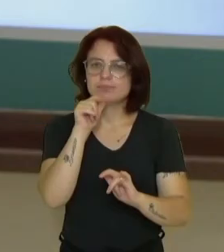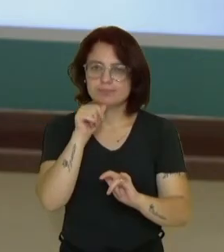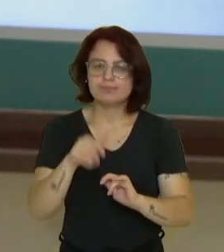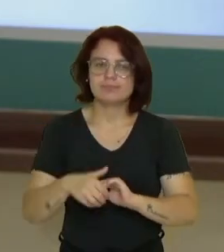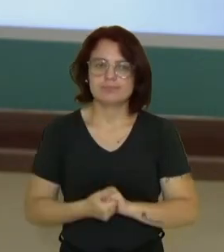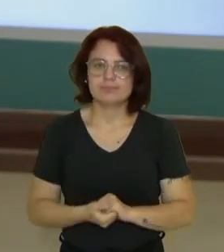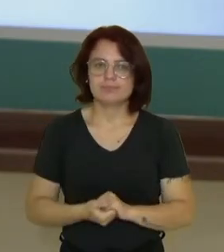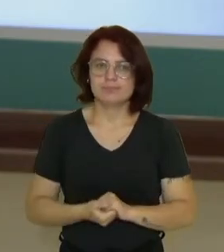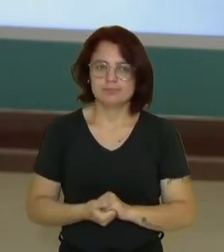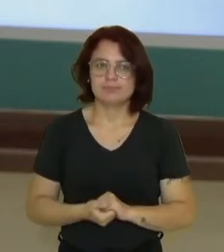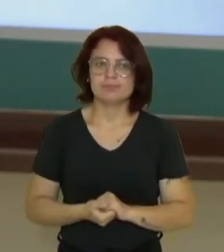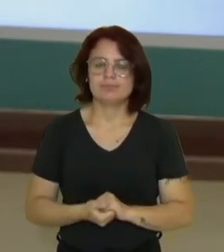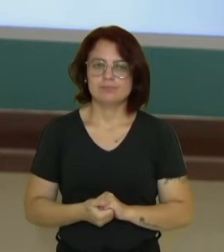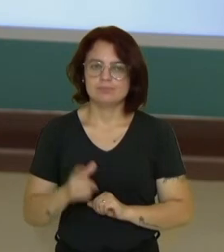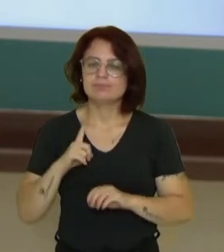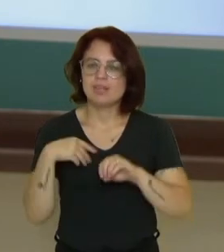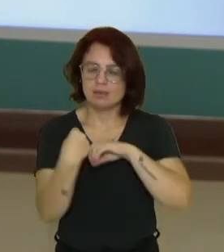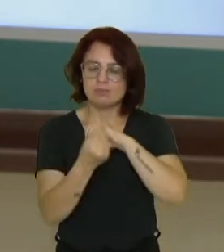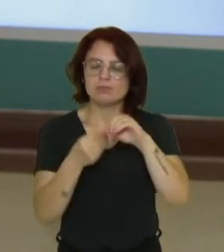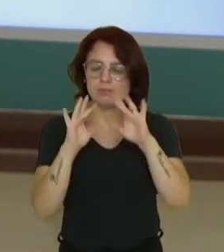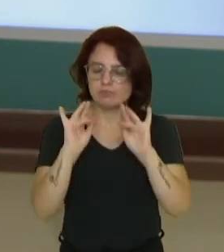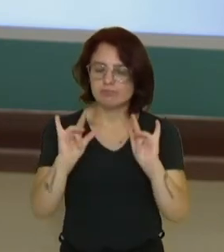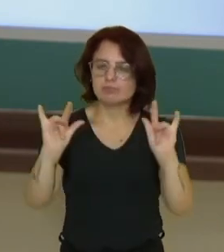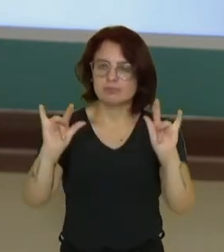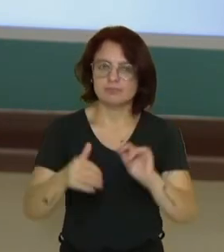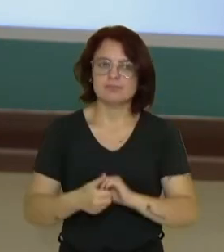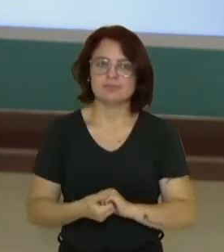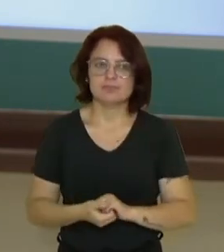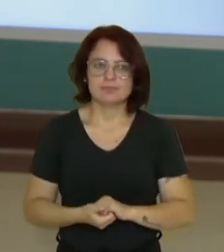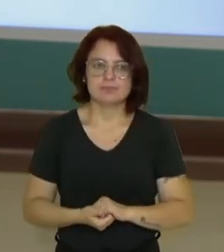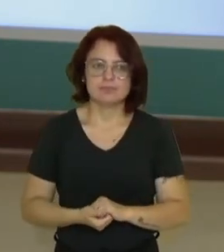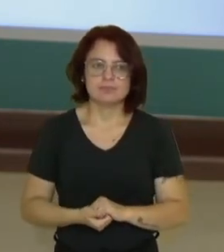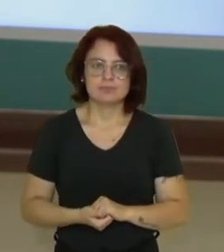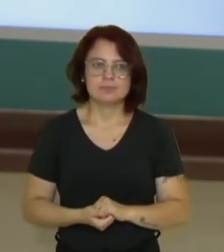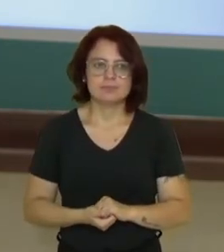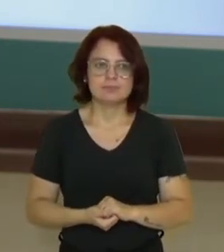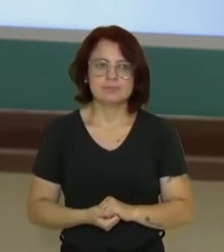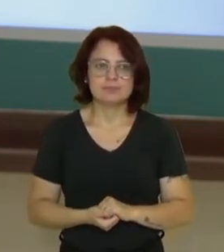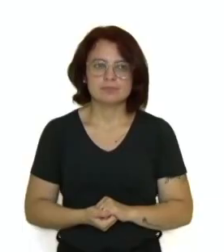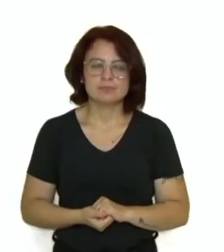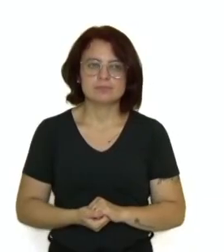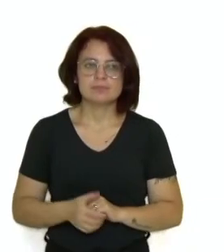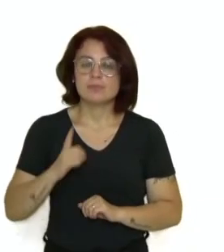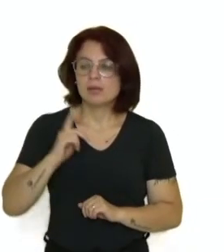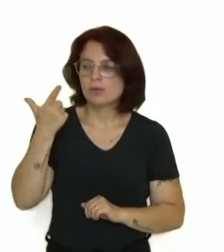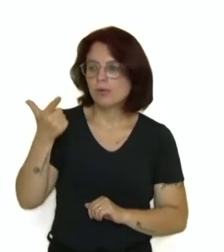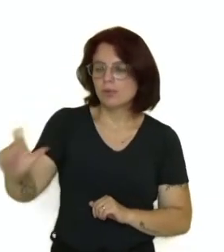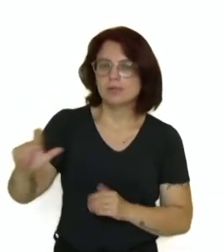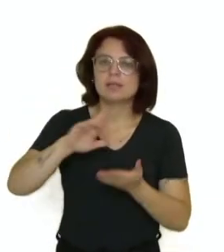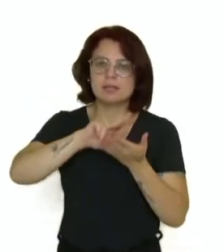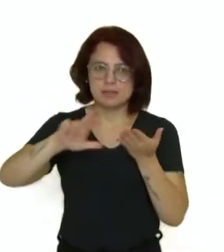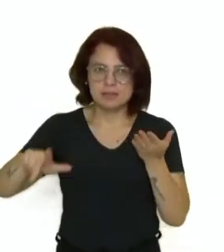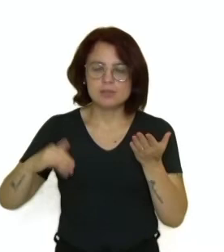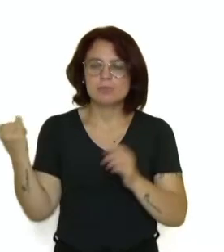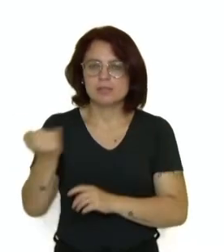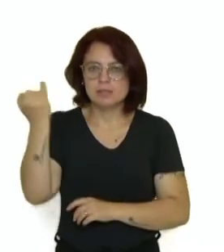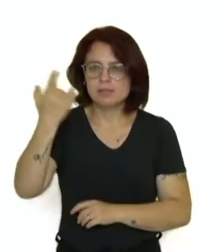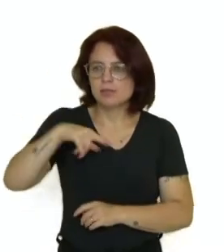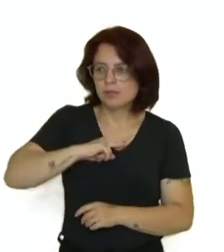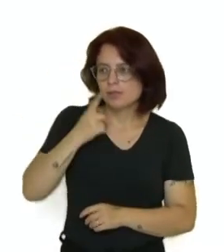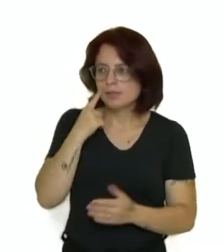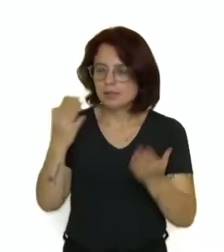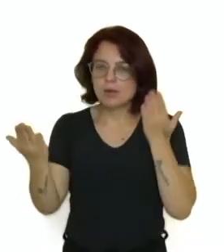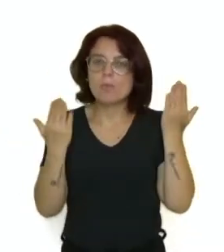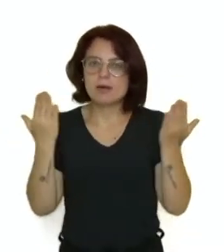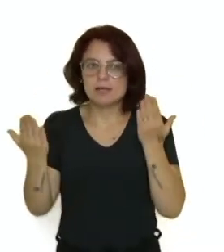geralmente são solúveis em água. Outra característica interessante comparando os dois é que